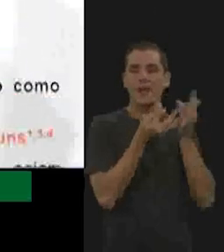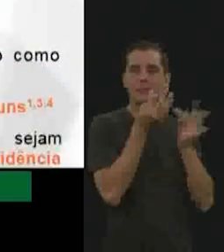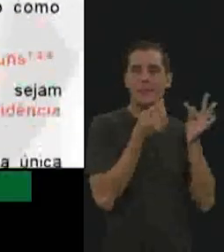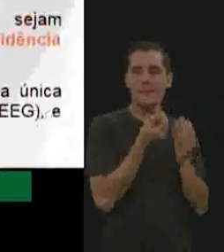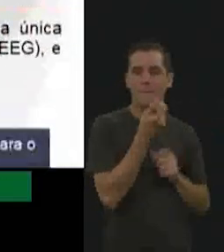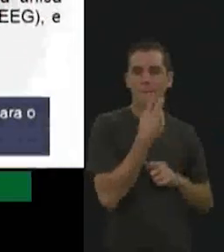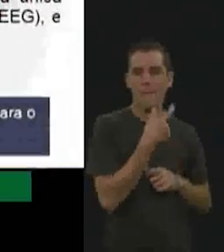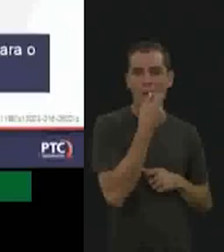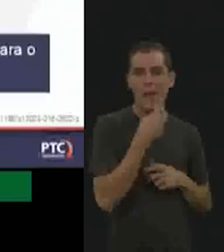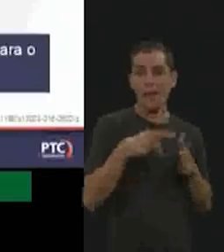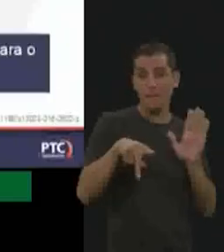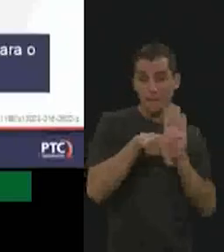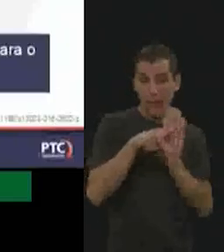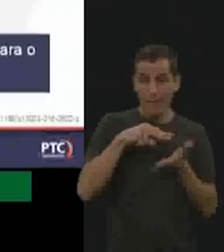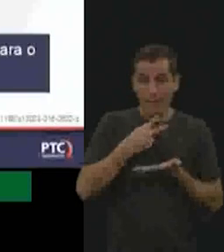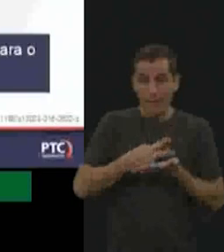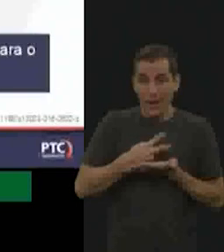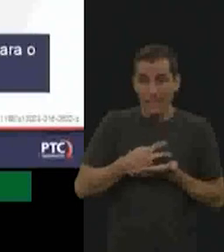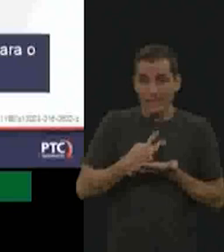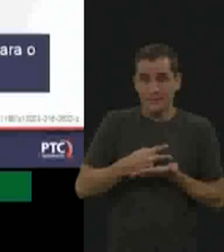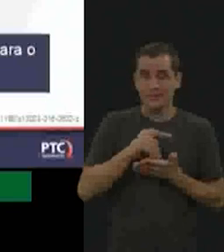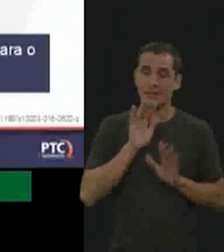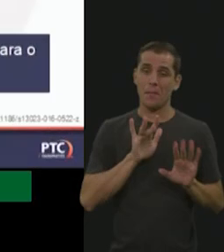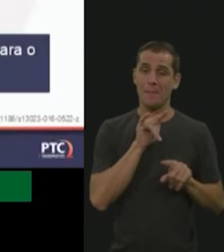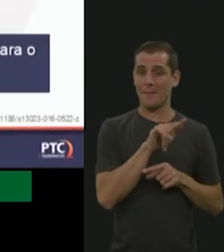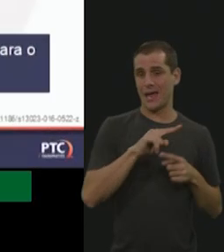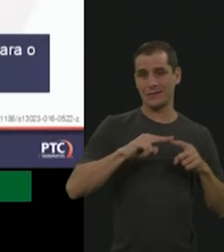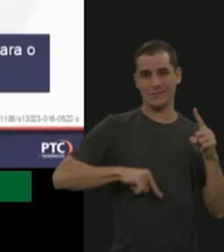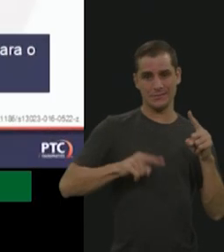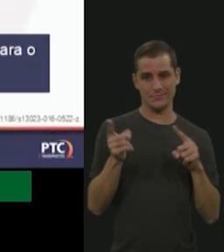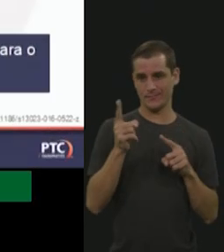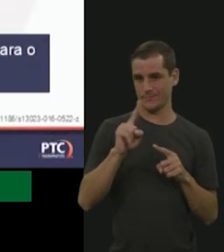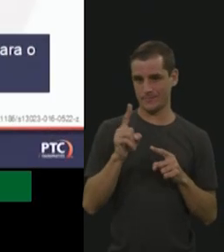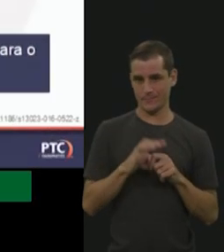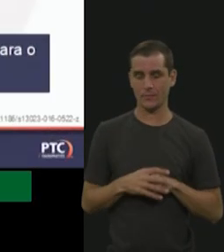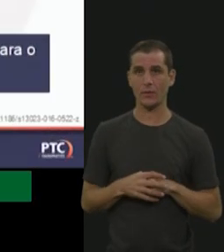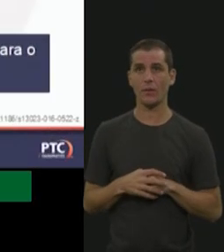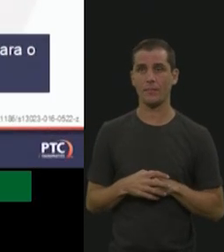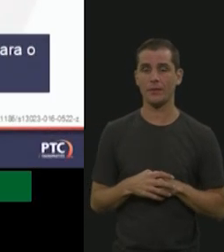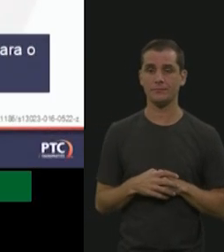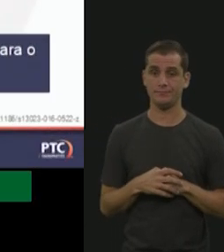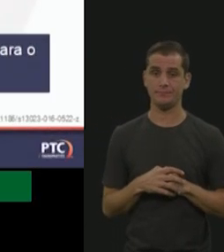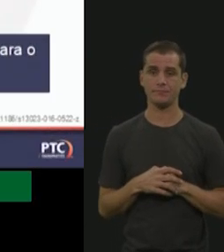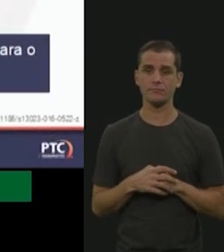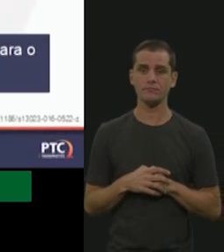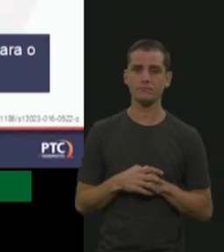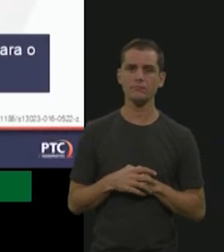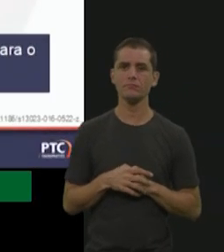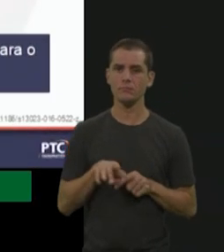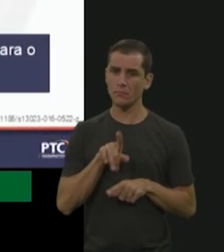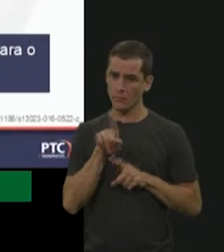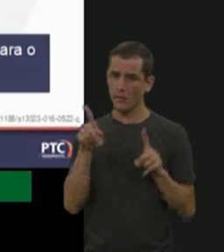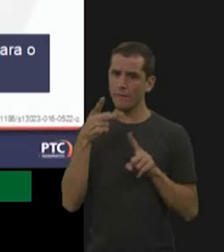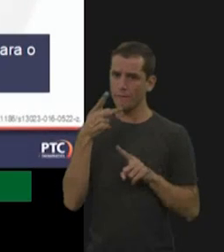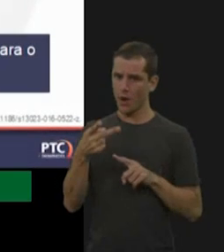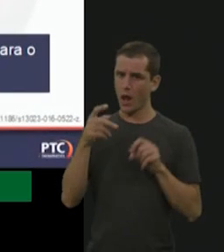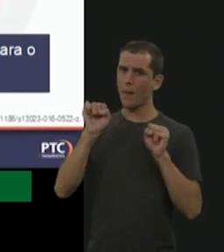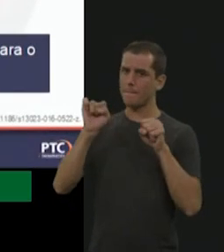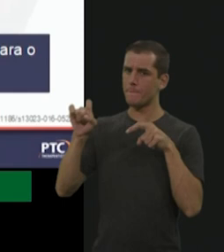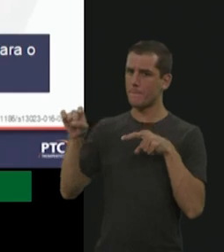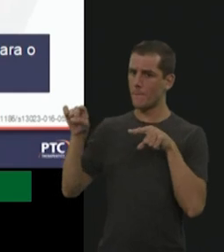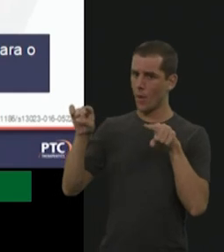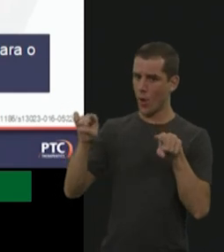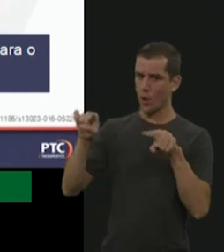que não justificou. Aqui só mostrando que a epilepsia pode ocorrer concomitantemente, mas é mais